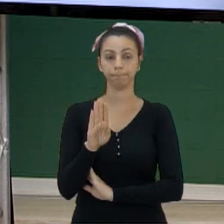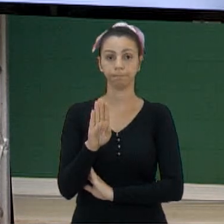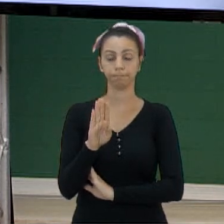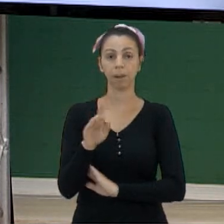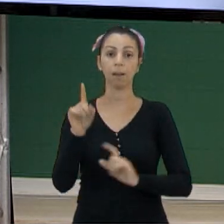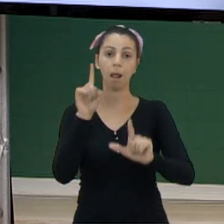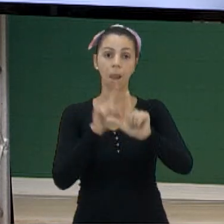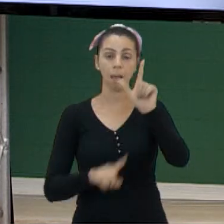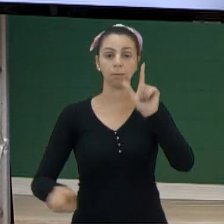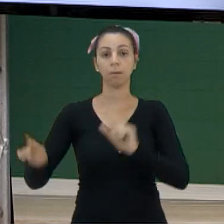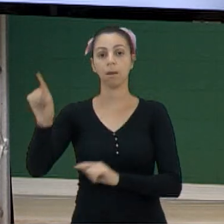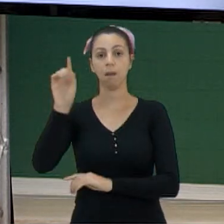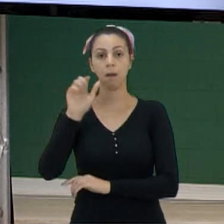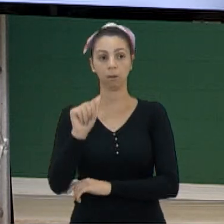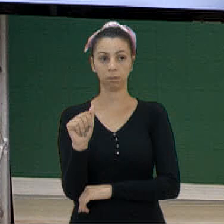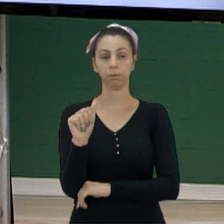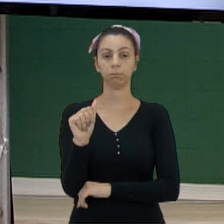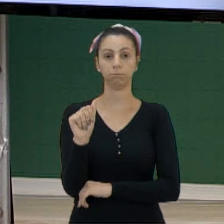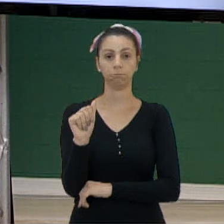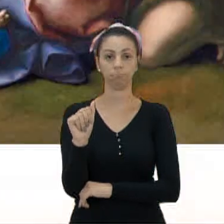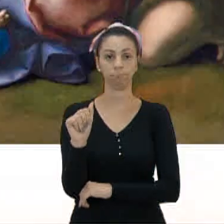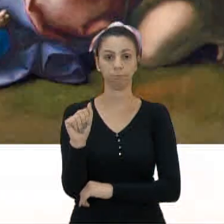E aqui a letra A.